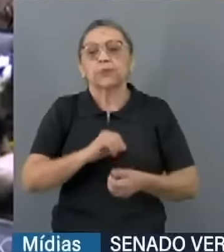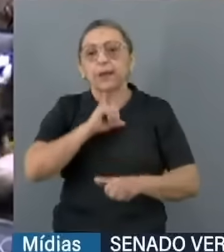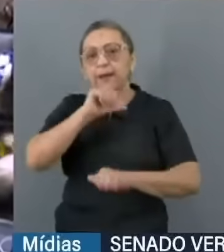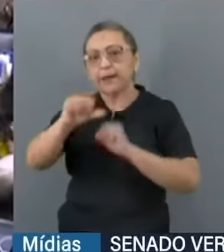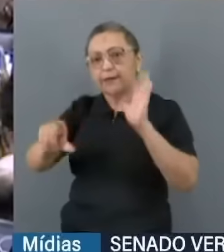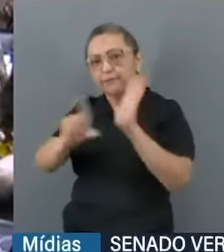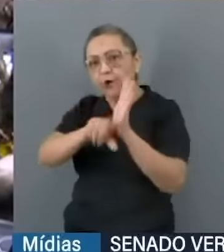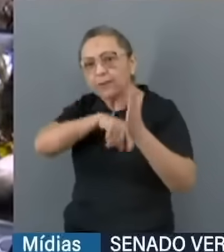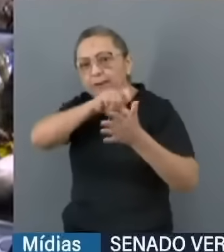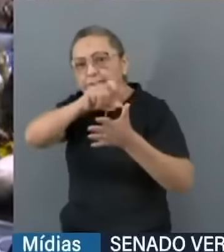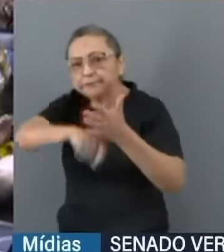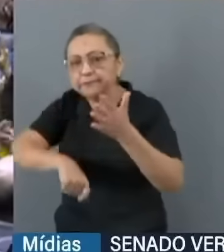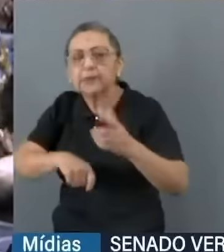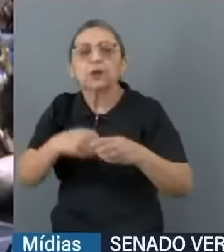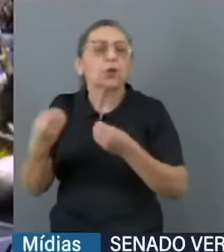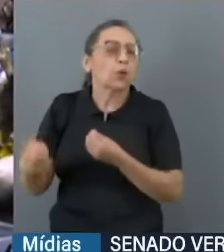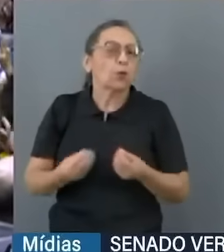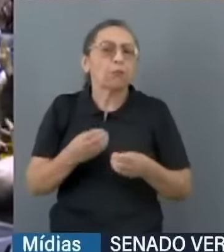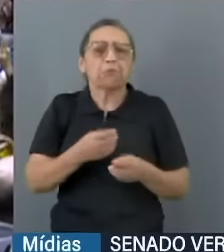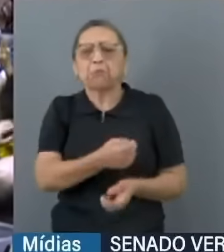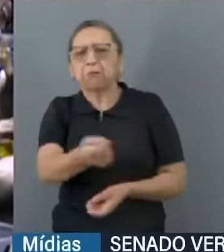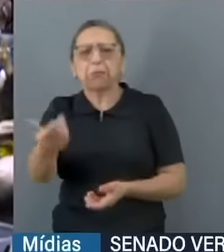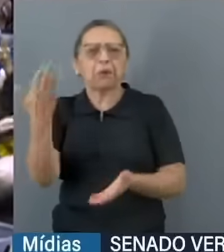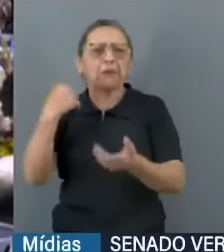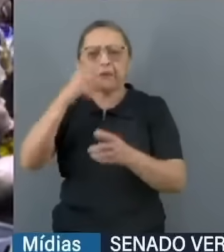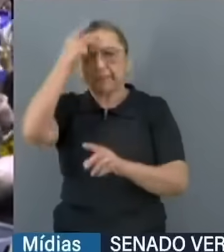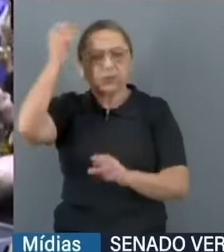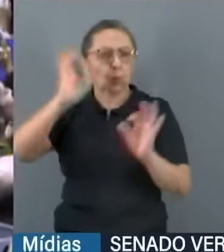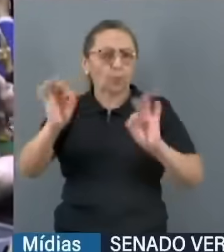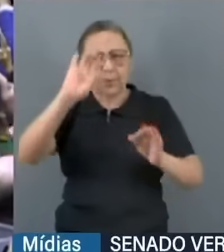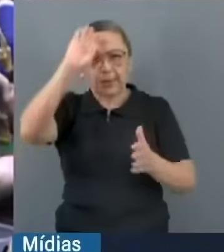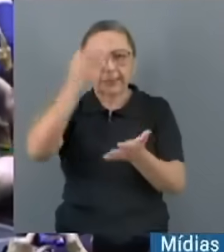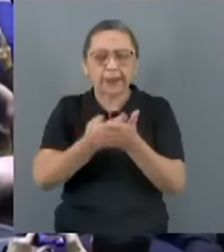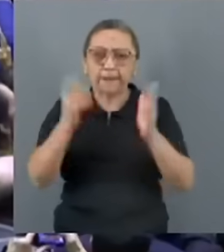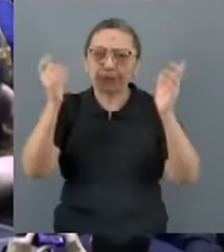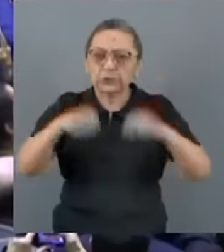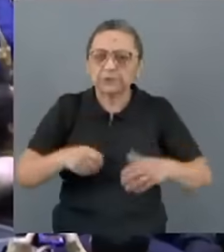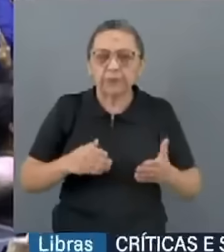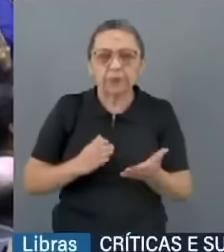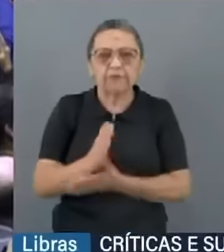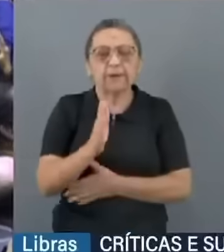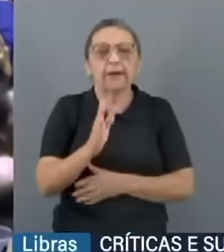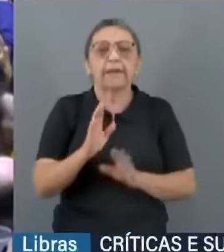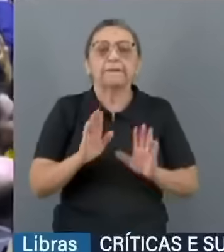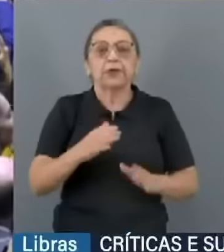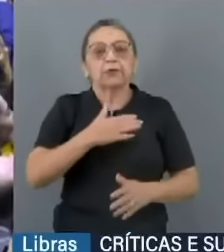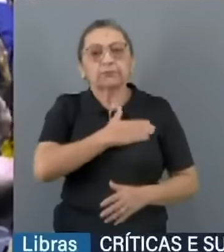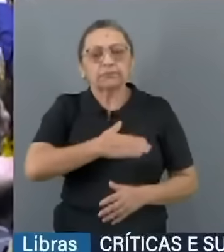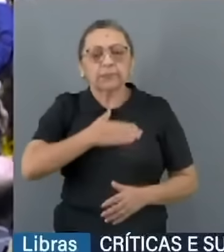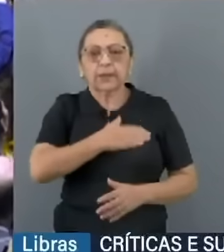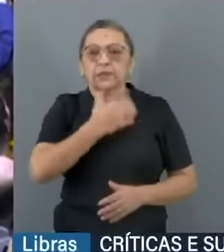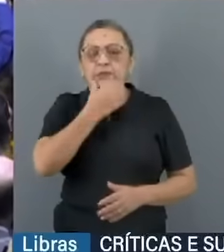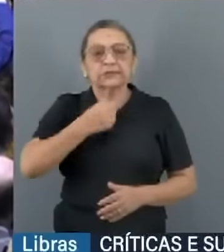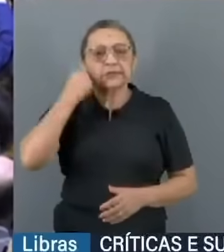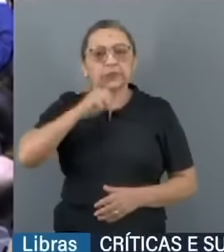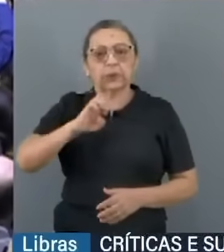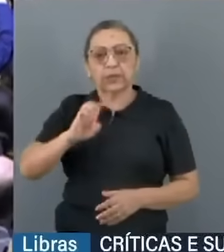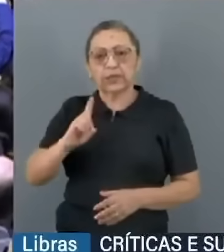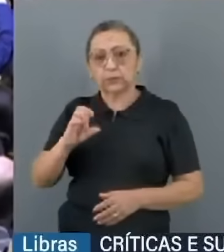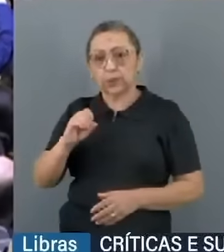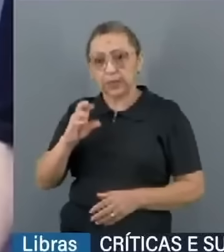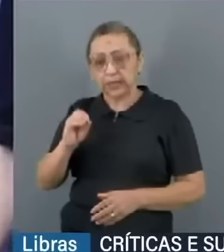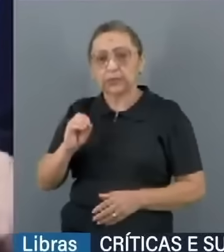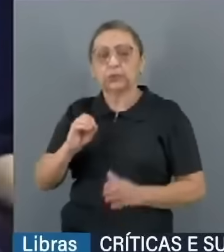reforma tributária quando pouca gente acreditava que fosse possível passar, meu caro senador Eduardo Braga,